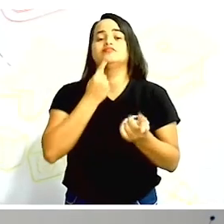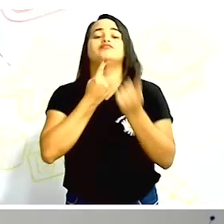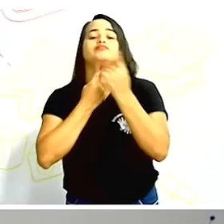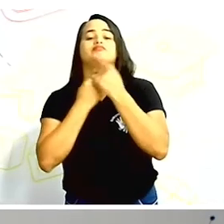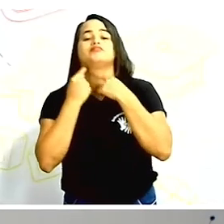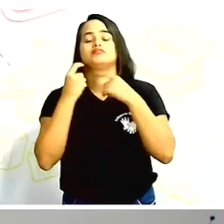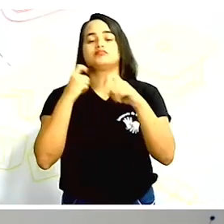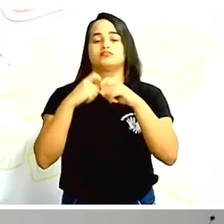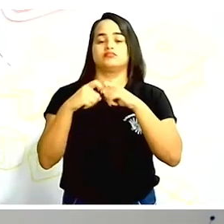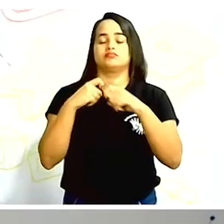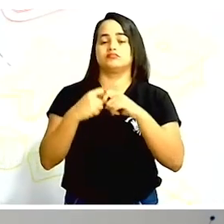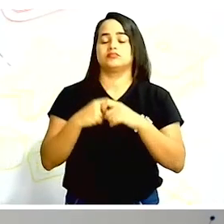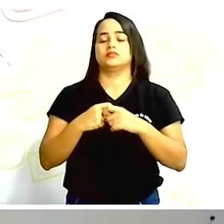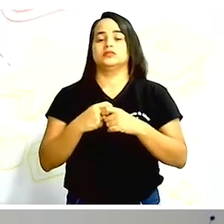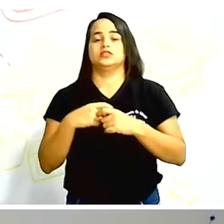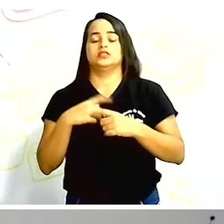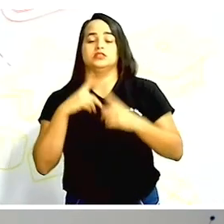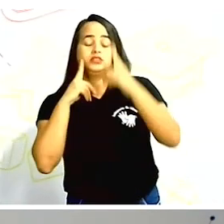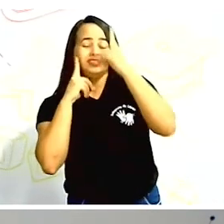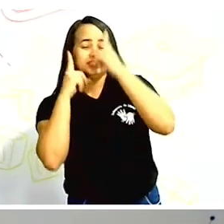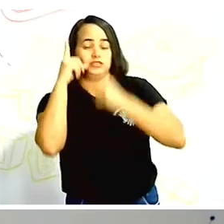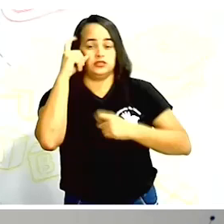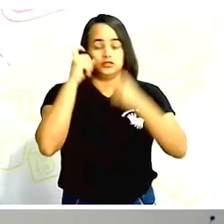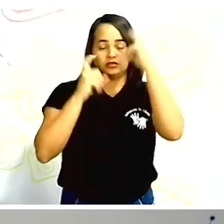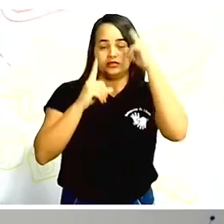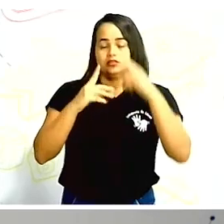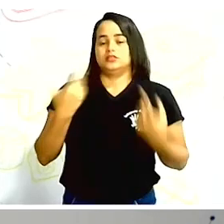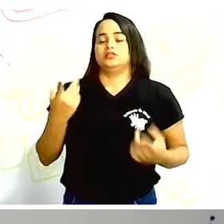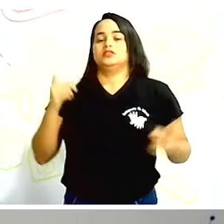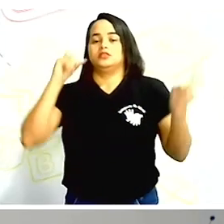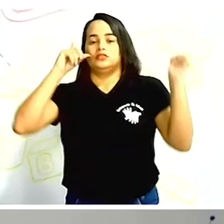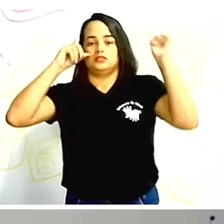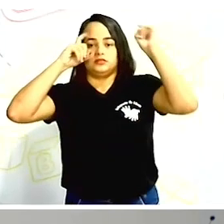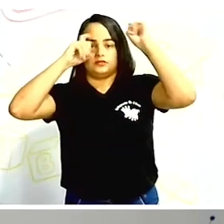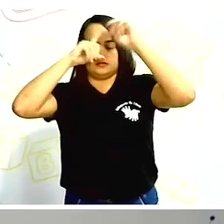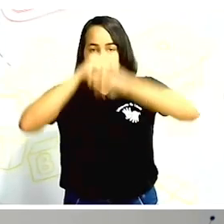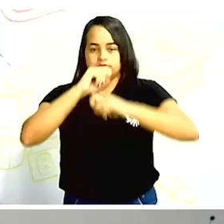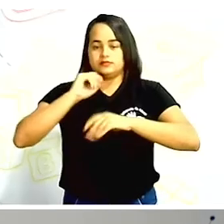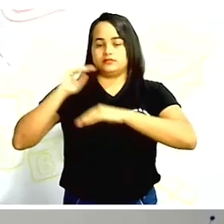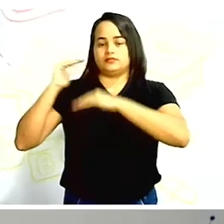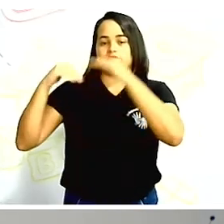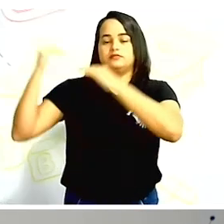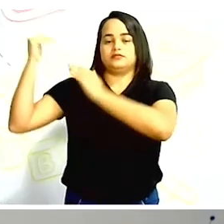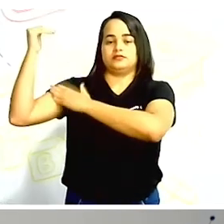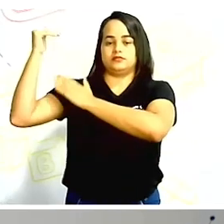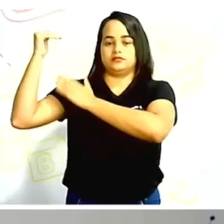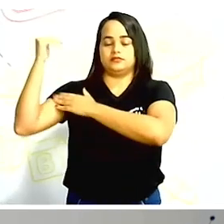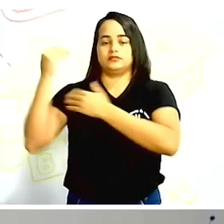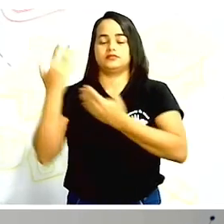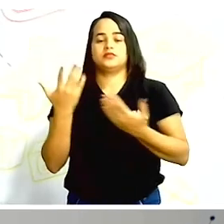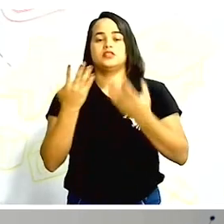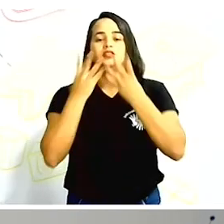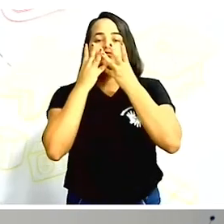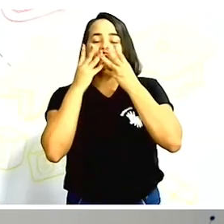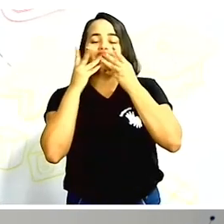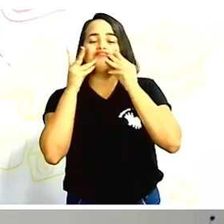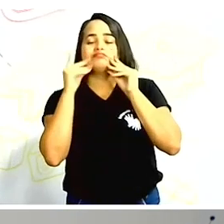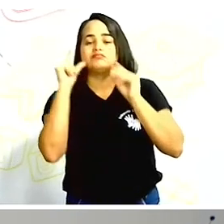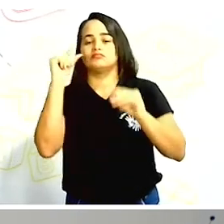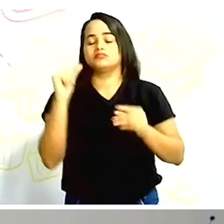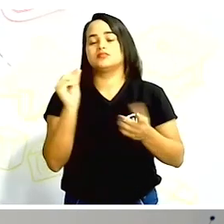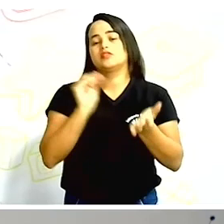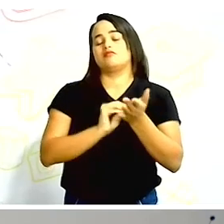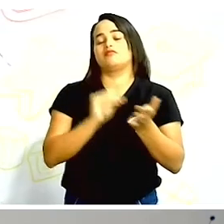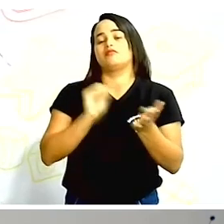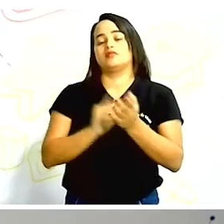sexual, alterações de humor, dificuldade em definir os músculos, pouca quantidade de pelos no corpo, falta de sono